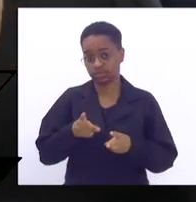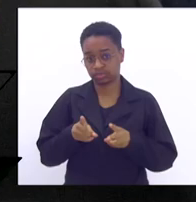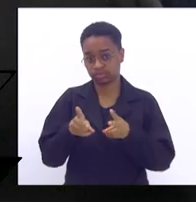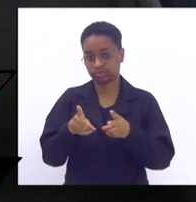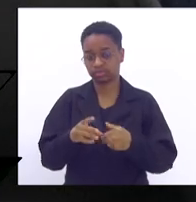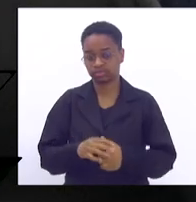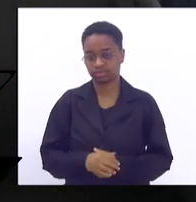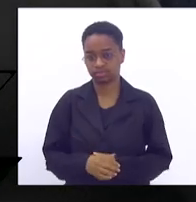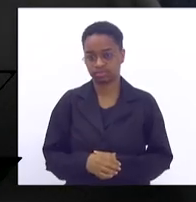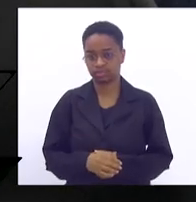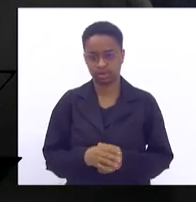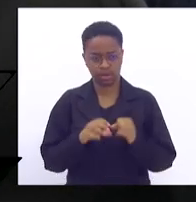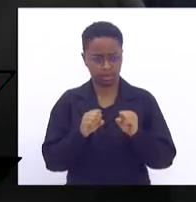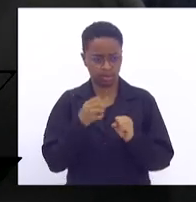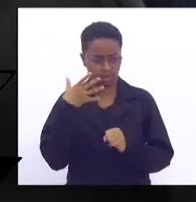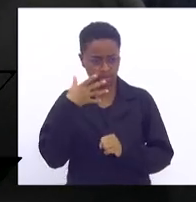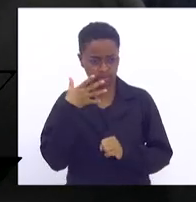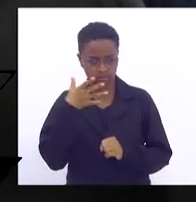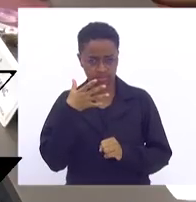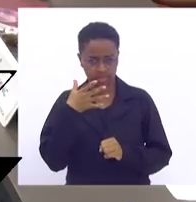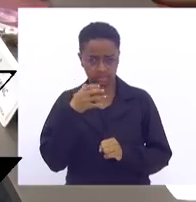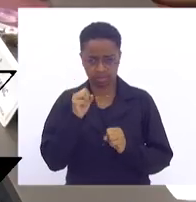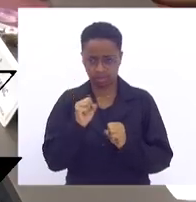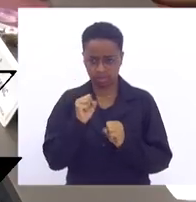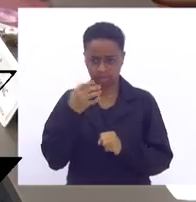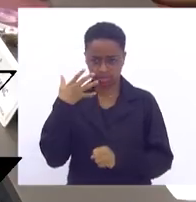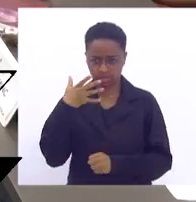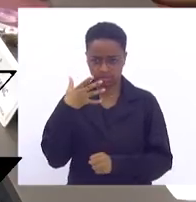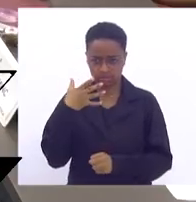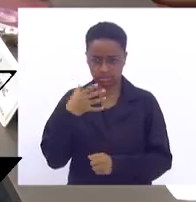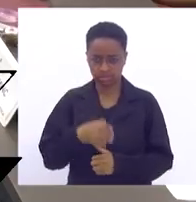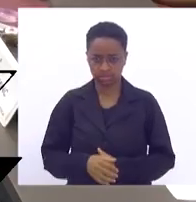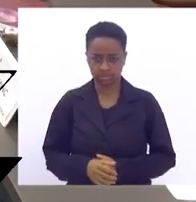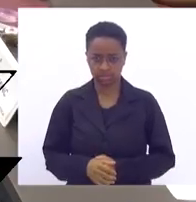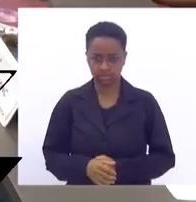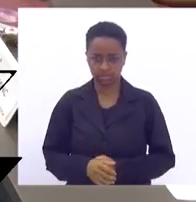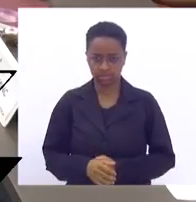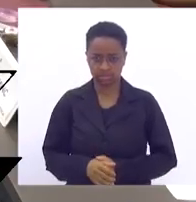parte, deputado Luiz Paulo? Me permite uma parte, deputado Luiz Paulo?